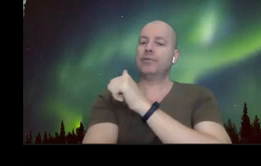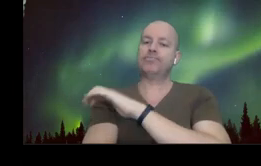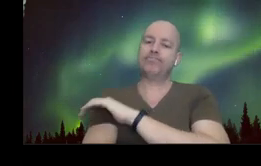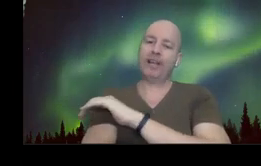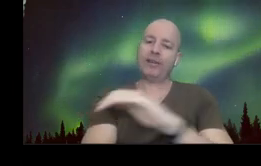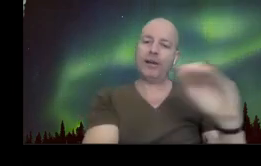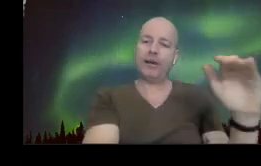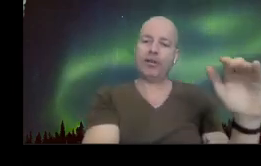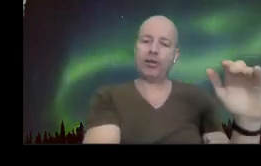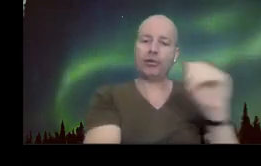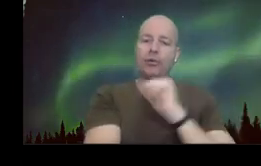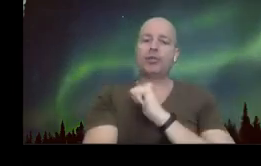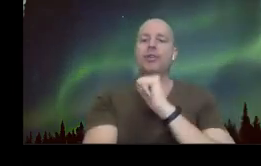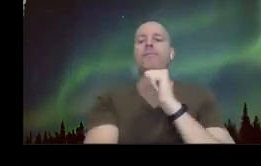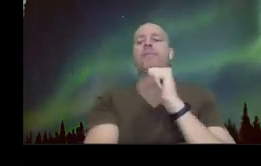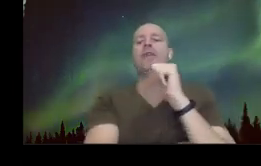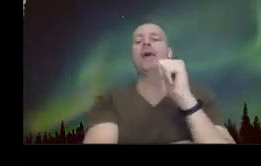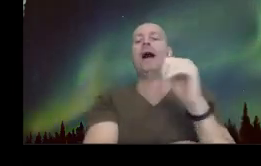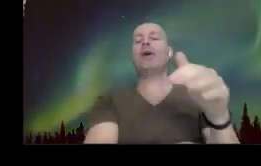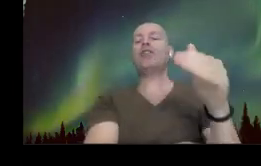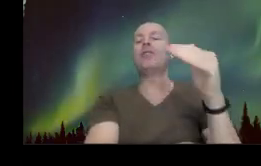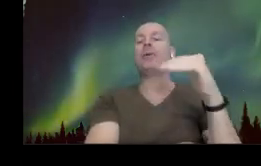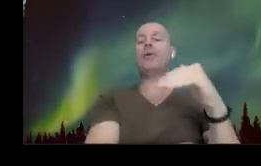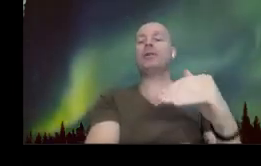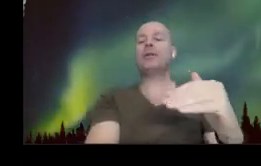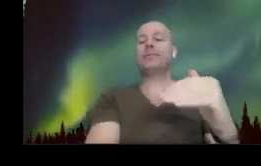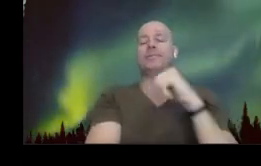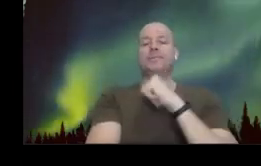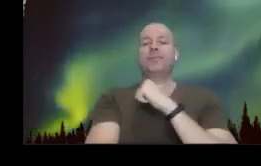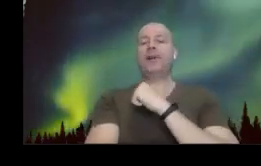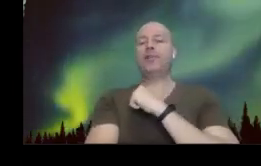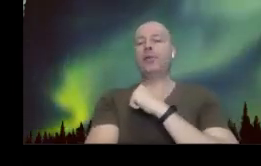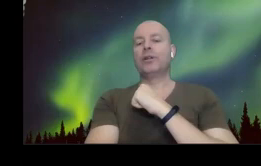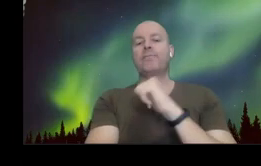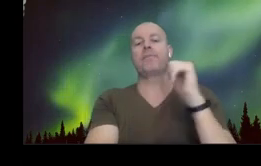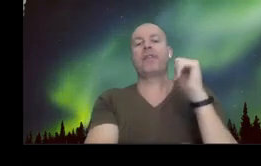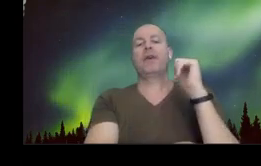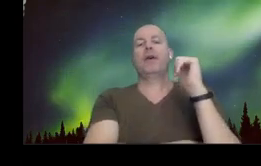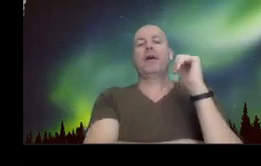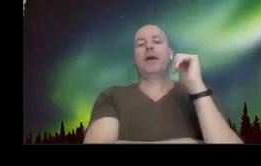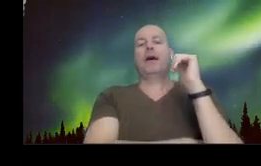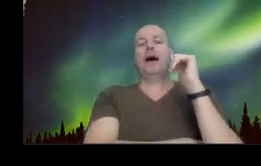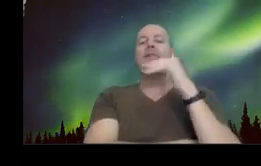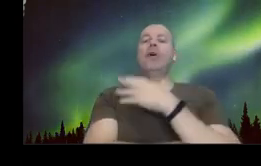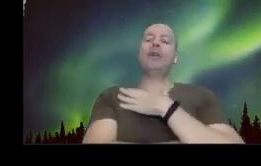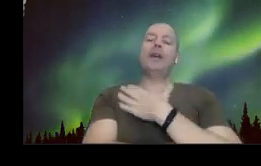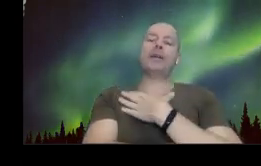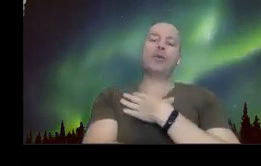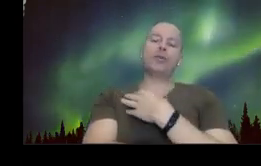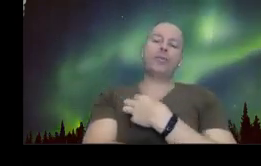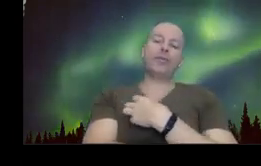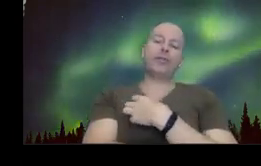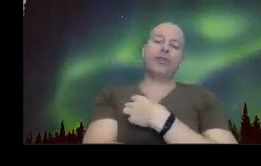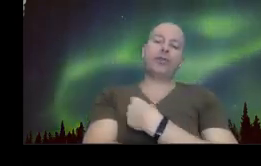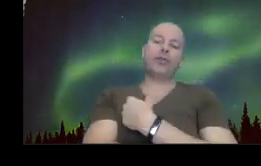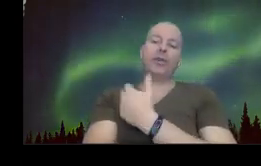na grande. Essa a gente não discute. Agora já vamos para outra, para a segunda. A teoria